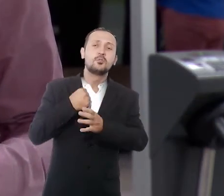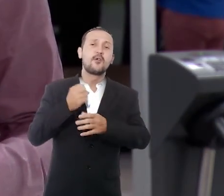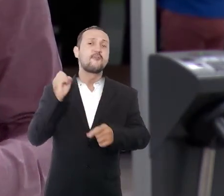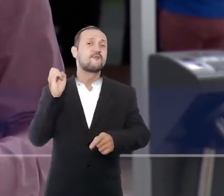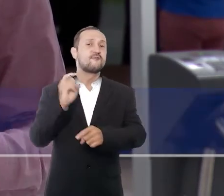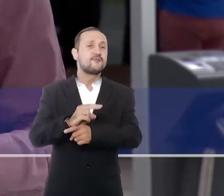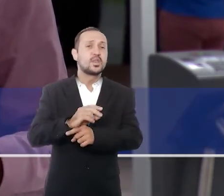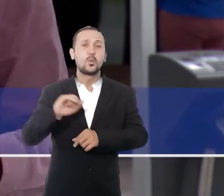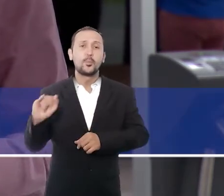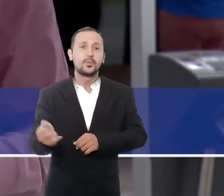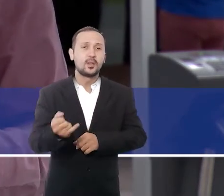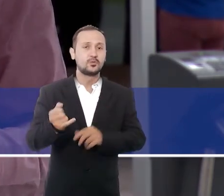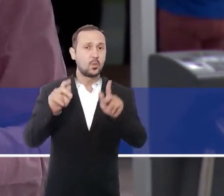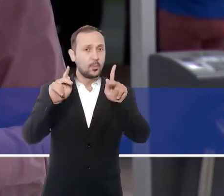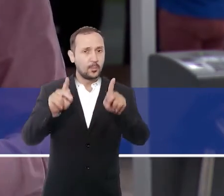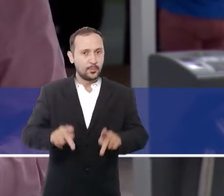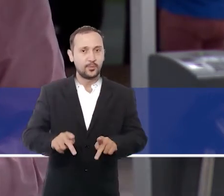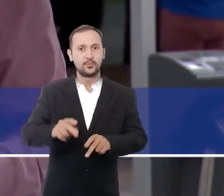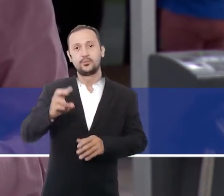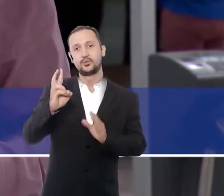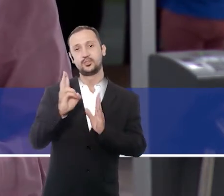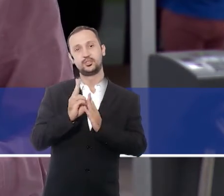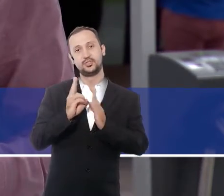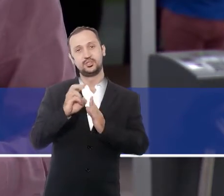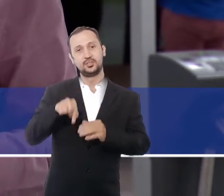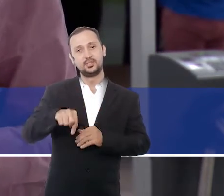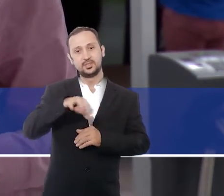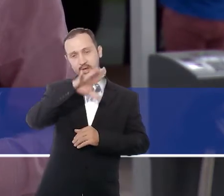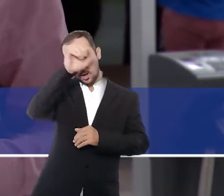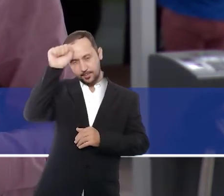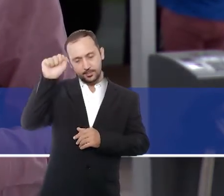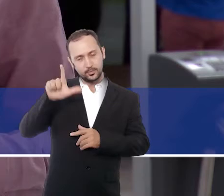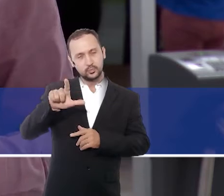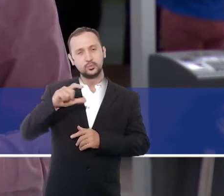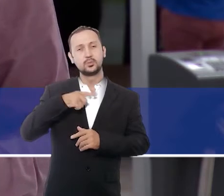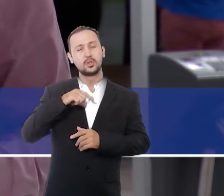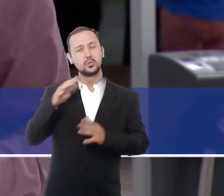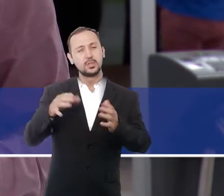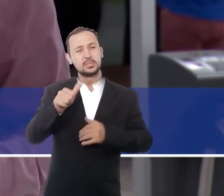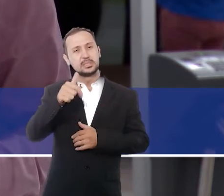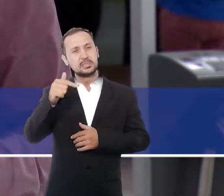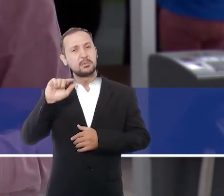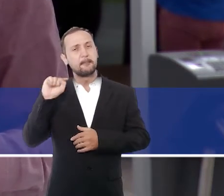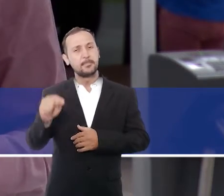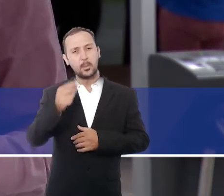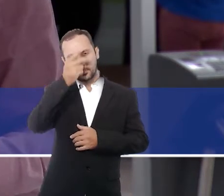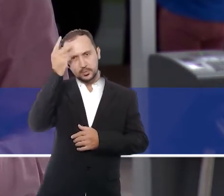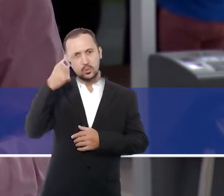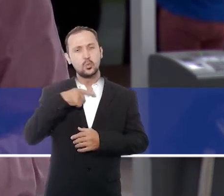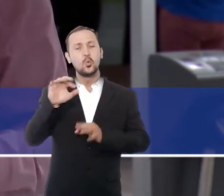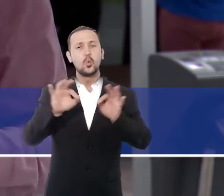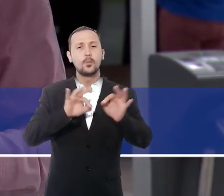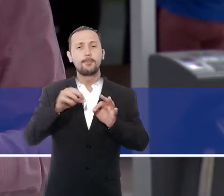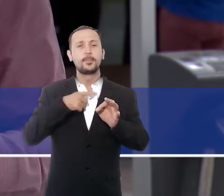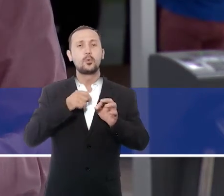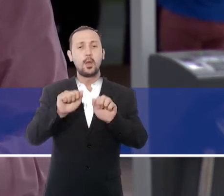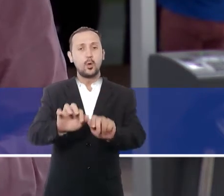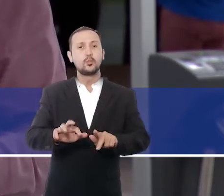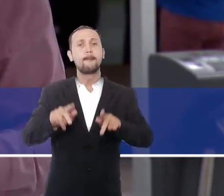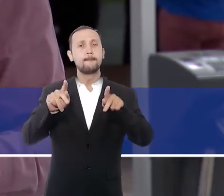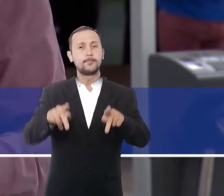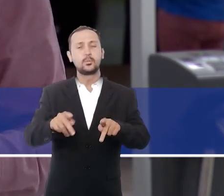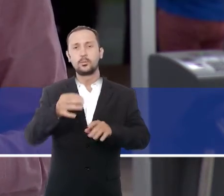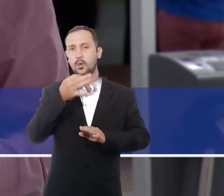novas oportunidades de vida à população indígena da capital, que hoje chega a 17 mil habitantes. O evento surgiu como desdobramento